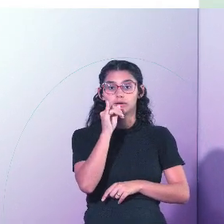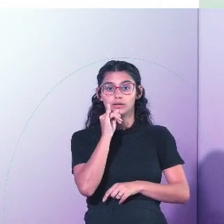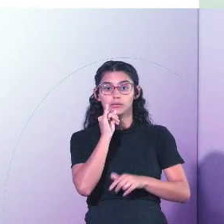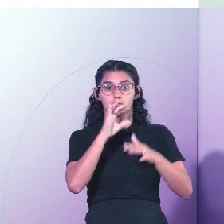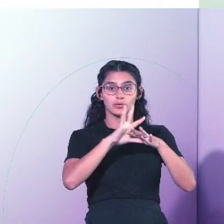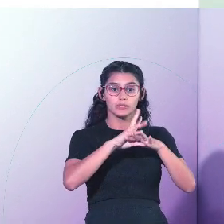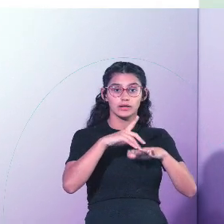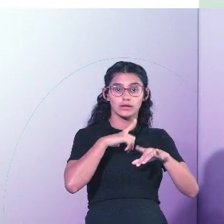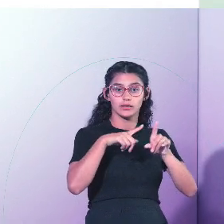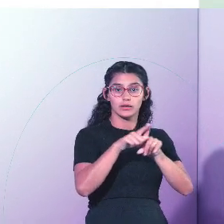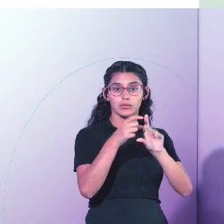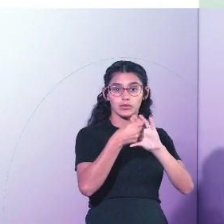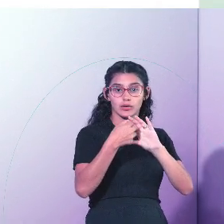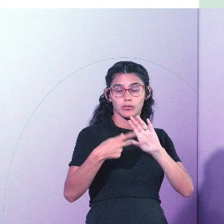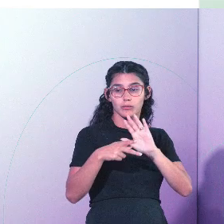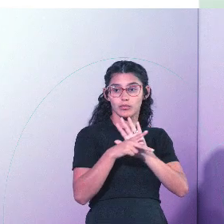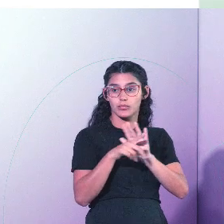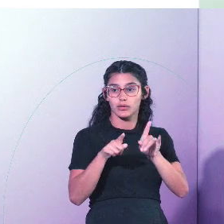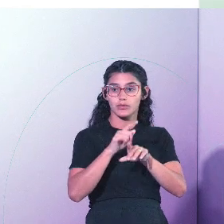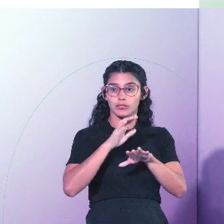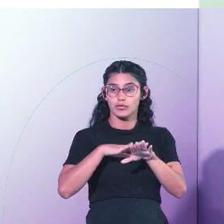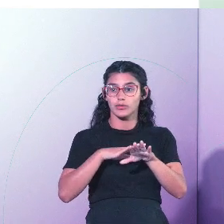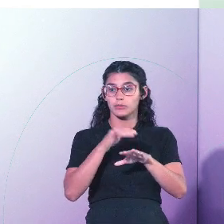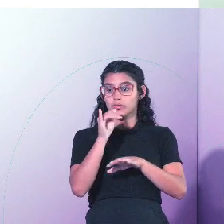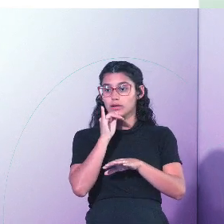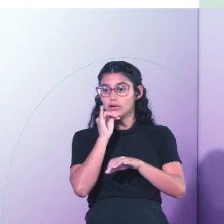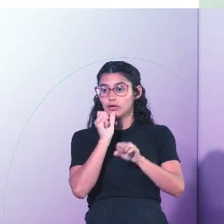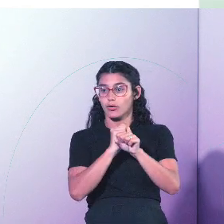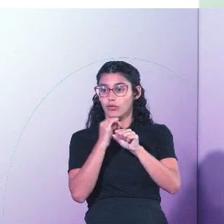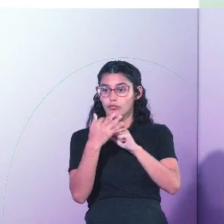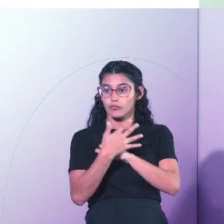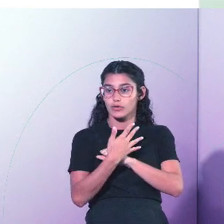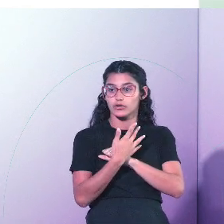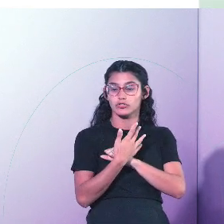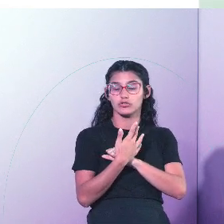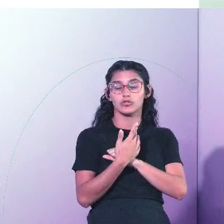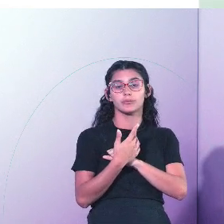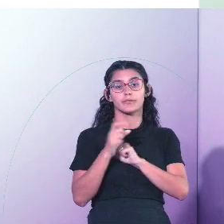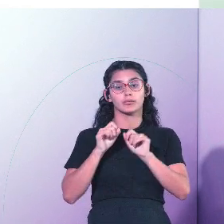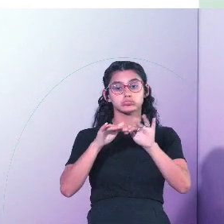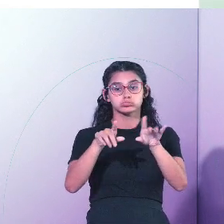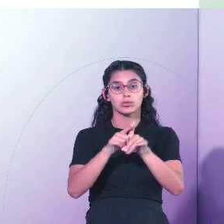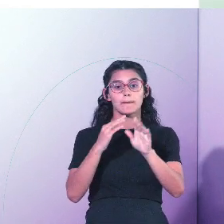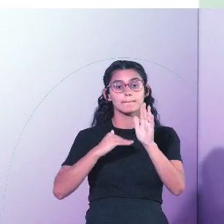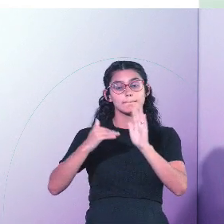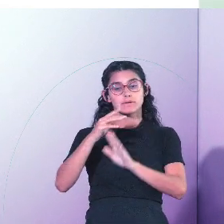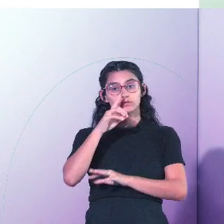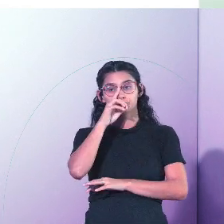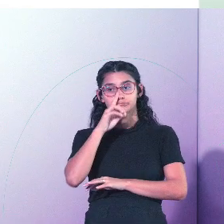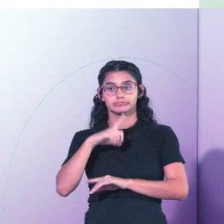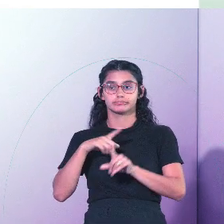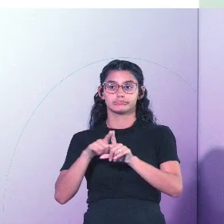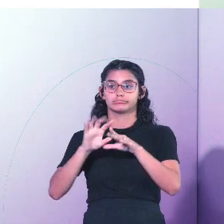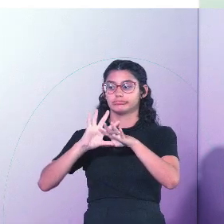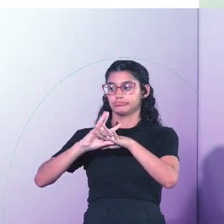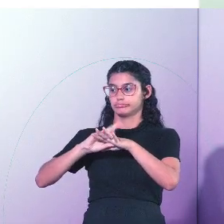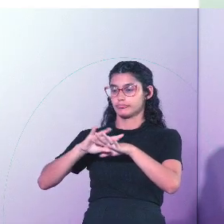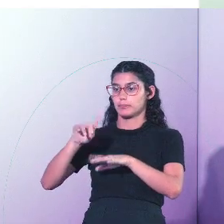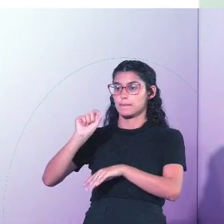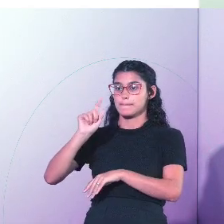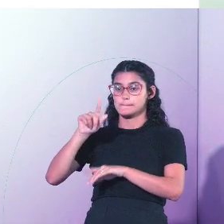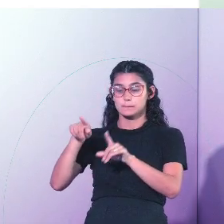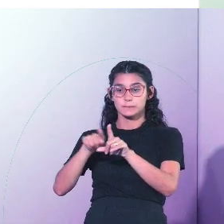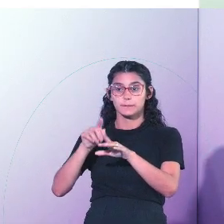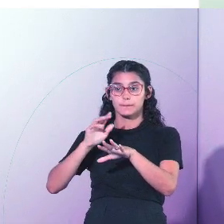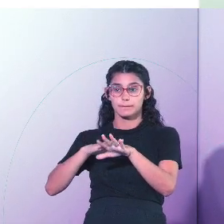tenha características transmissíveis, como foi a Covid-19, ela pode precisar de uma decisão muito mais rápida do que uma doença